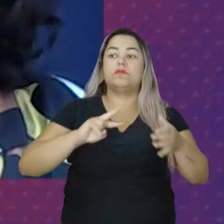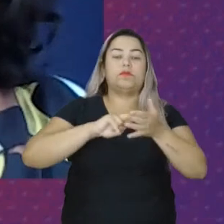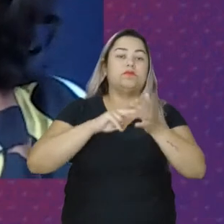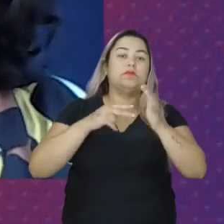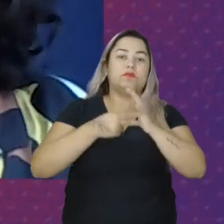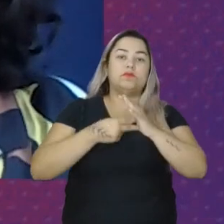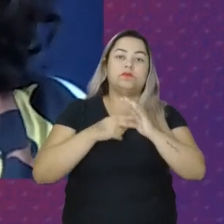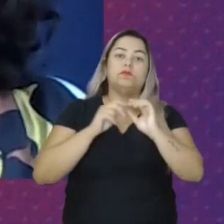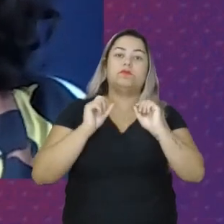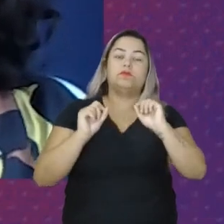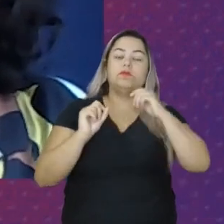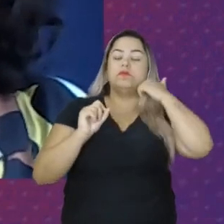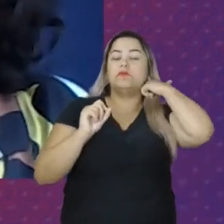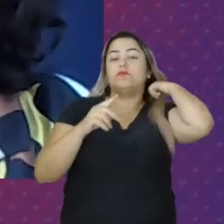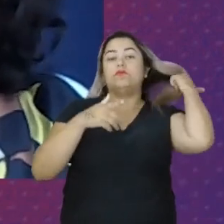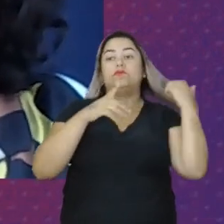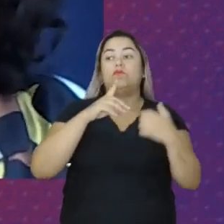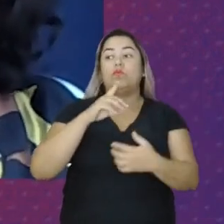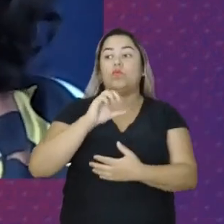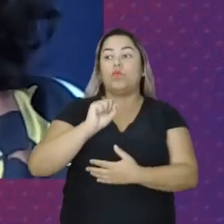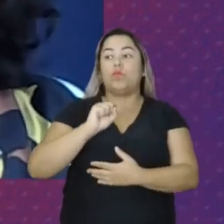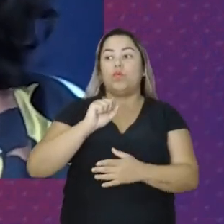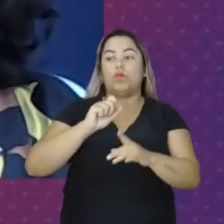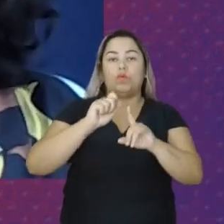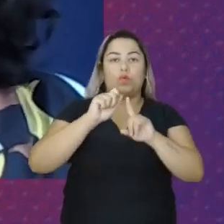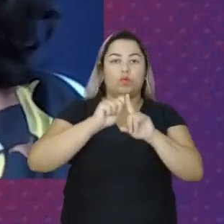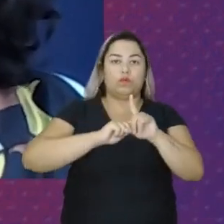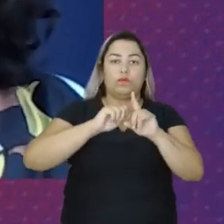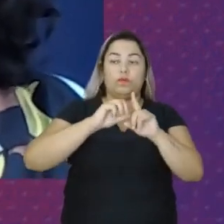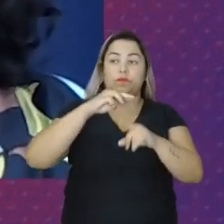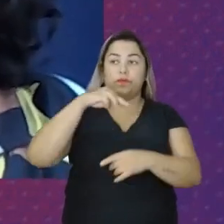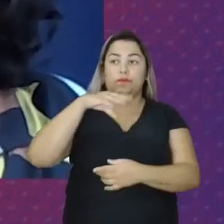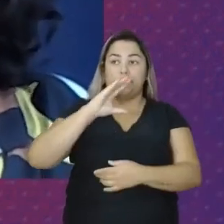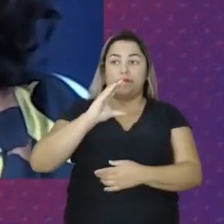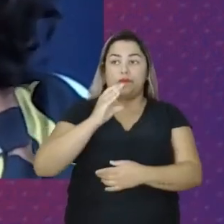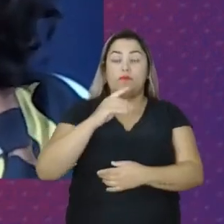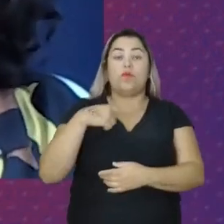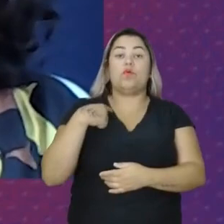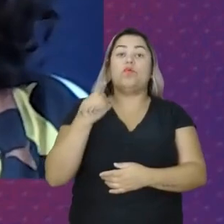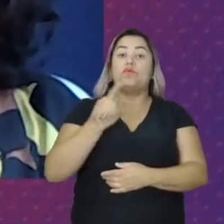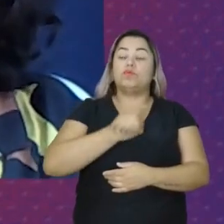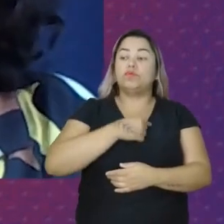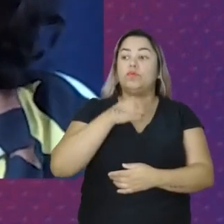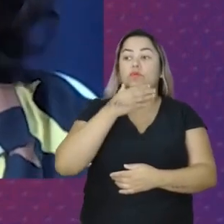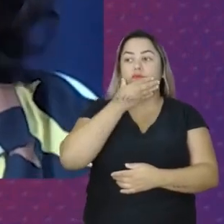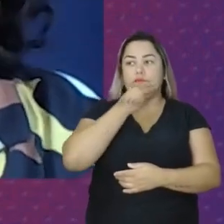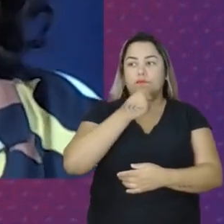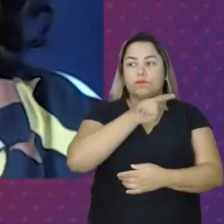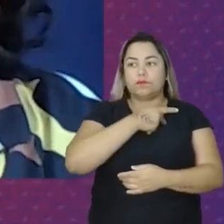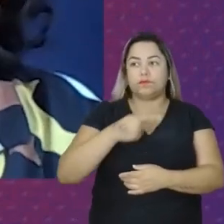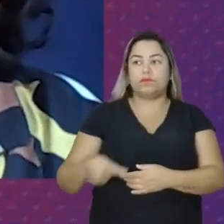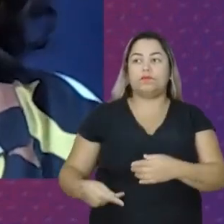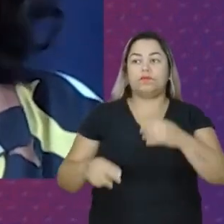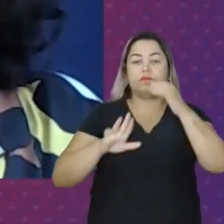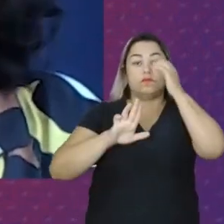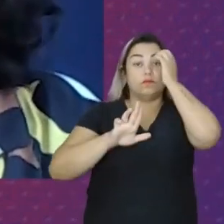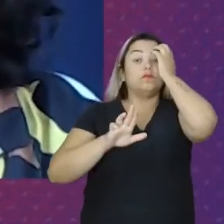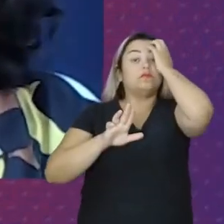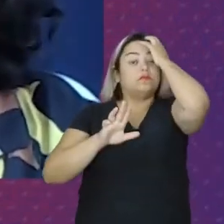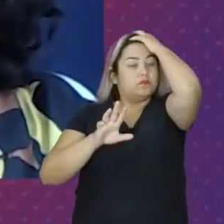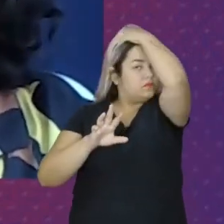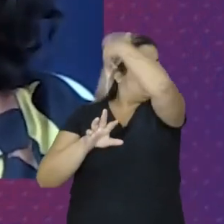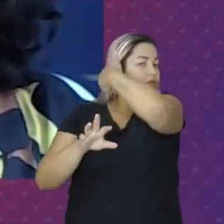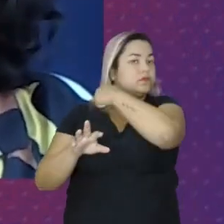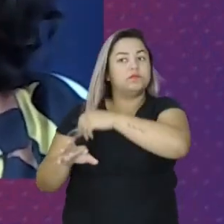sentido que, no dia 8 de março, o nosso presidente Lula